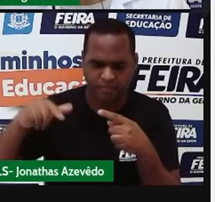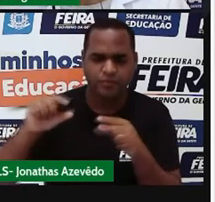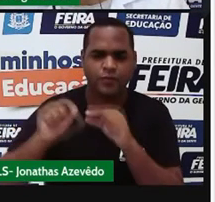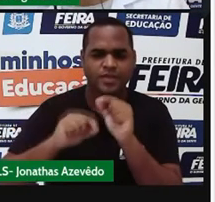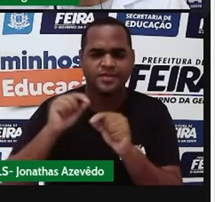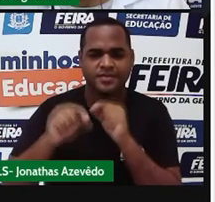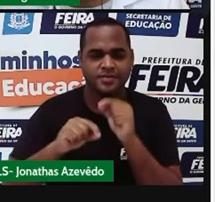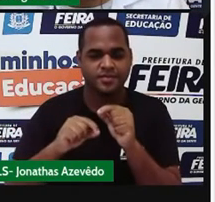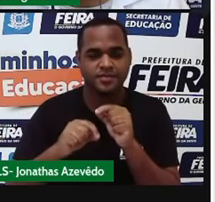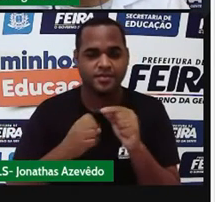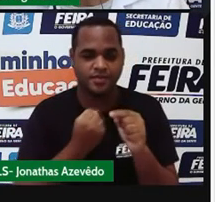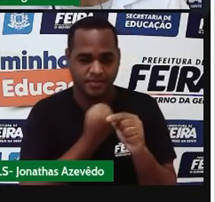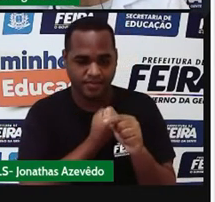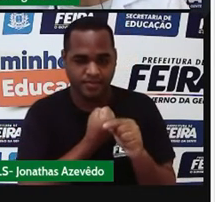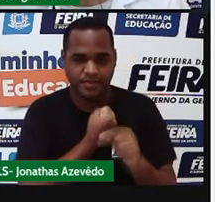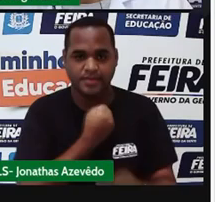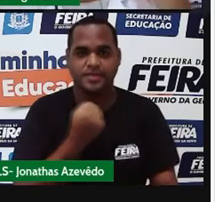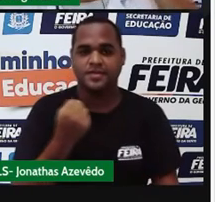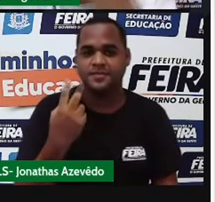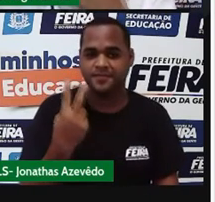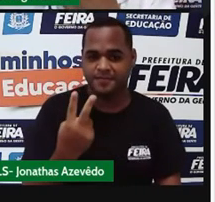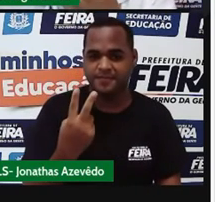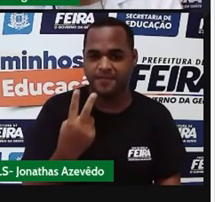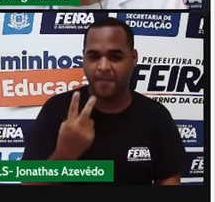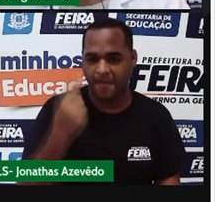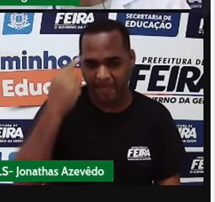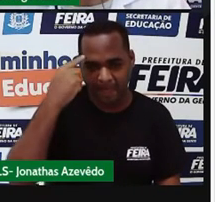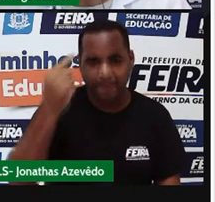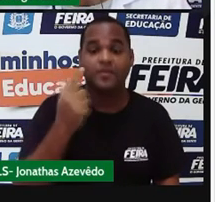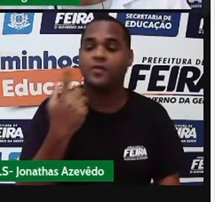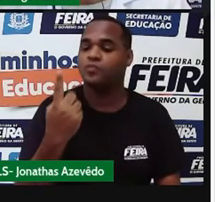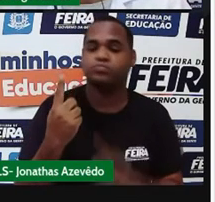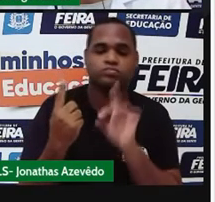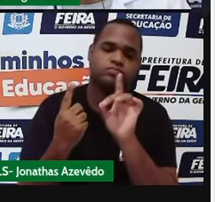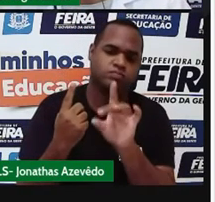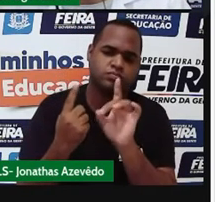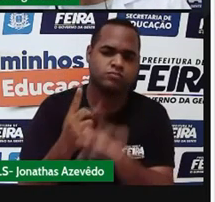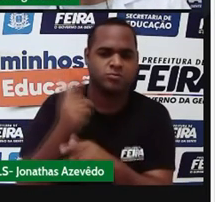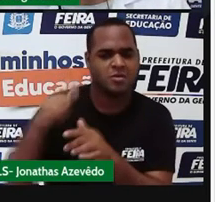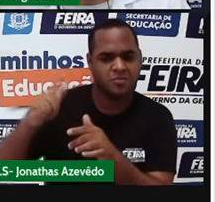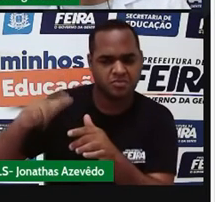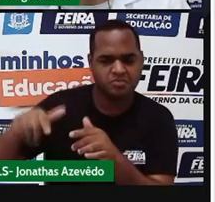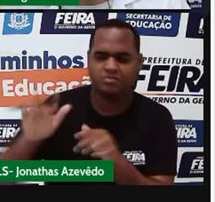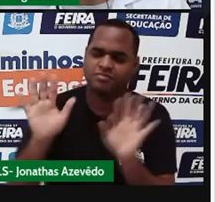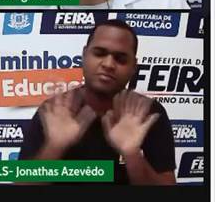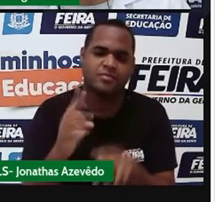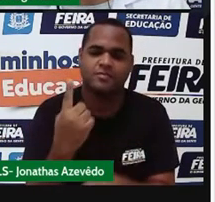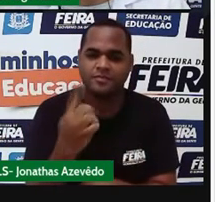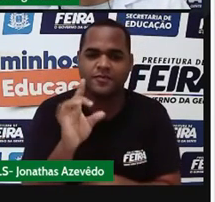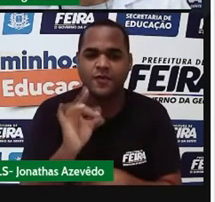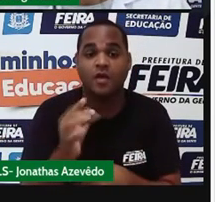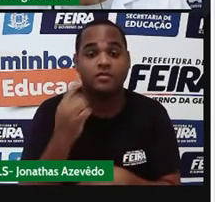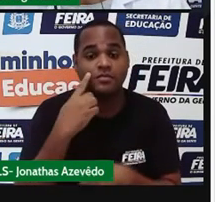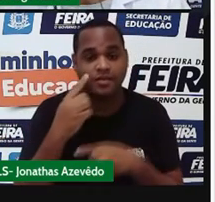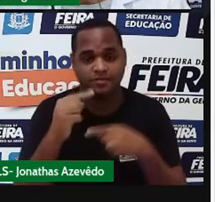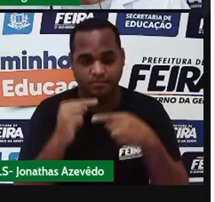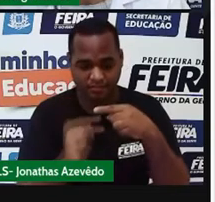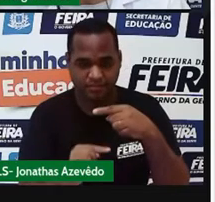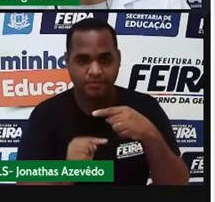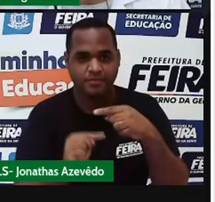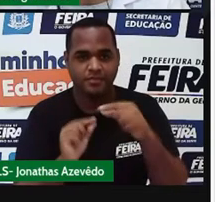é o algarismo 2 o algarismo 2 é um algarismo só lá embaixo vai aparecer apenas